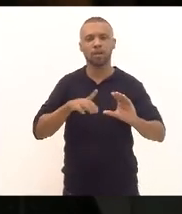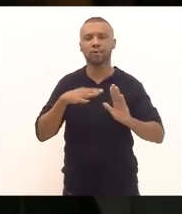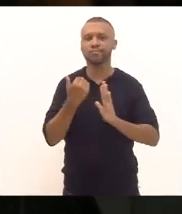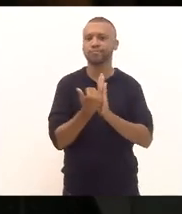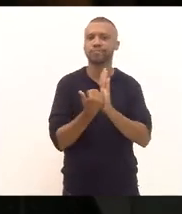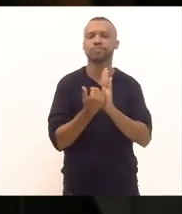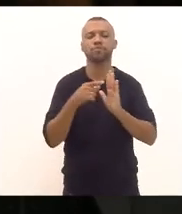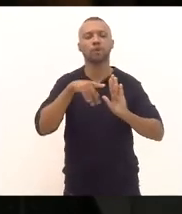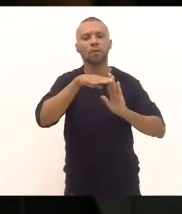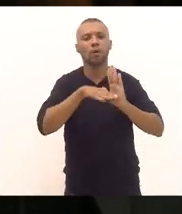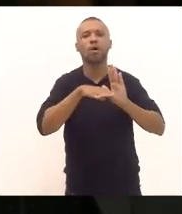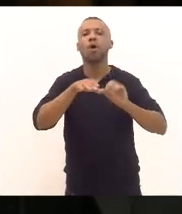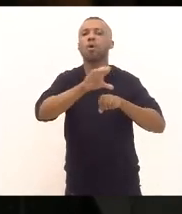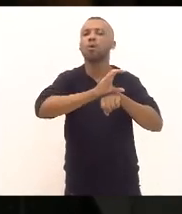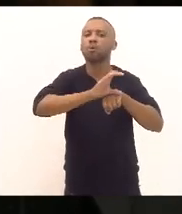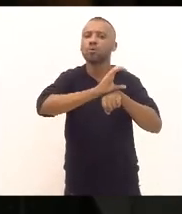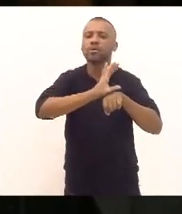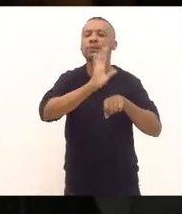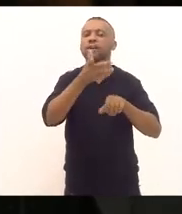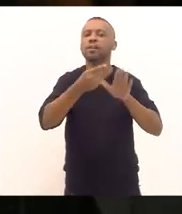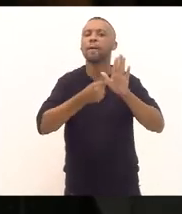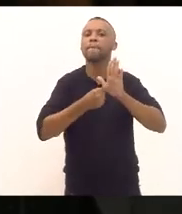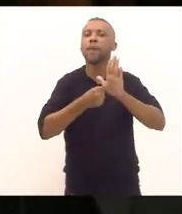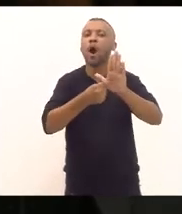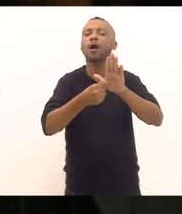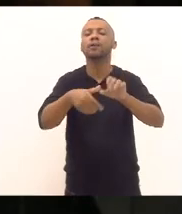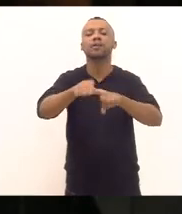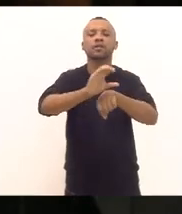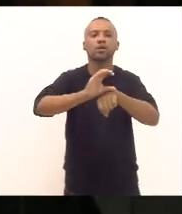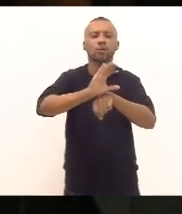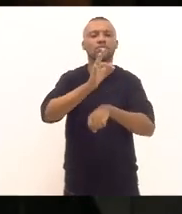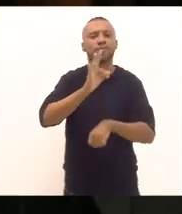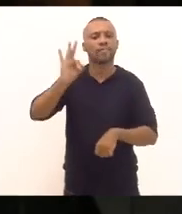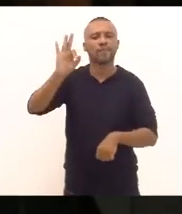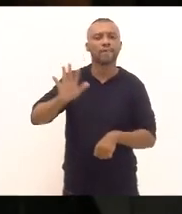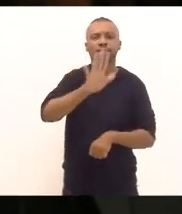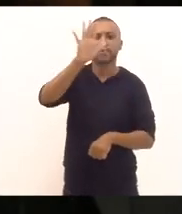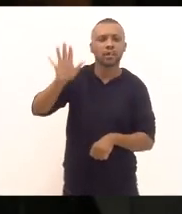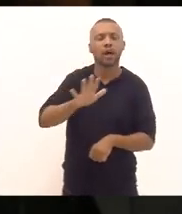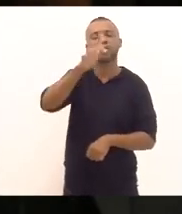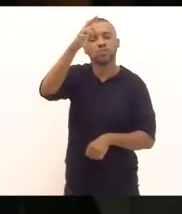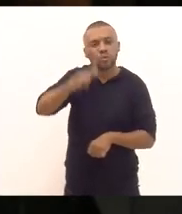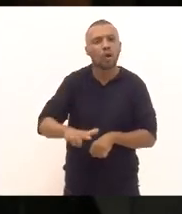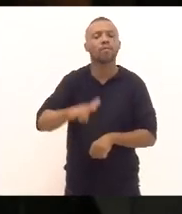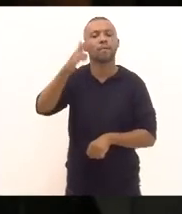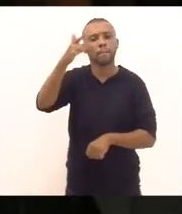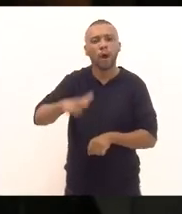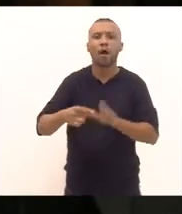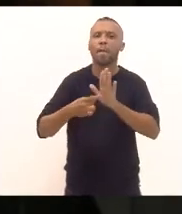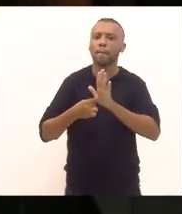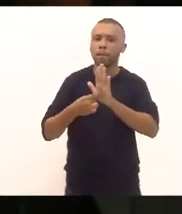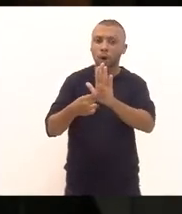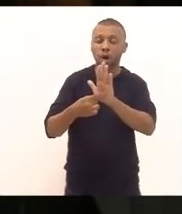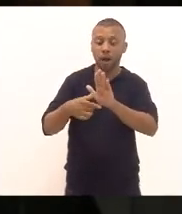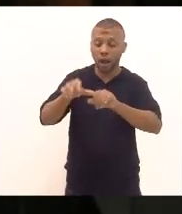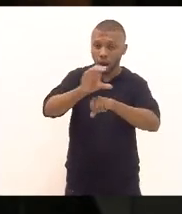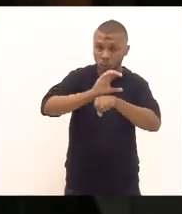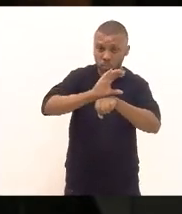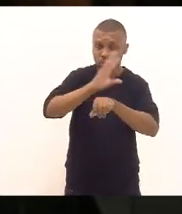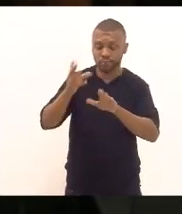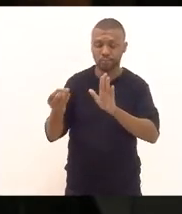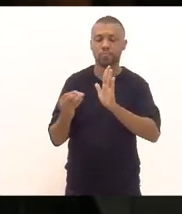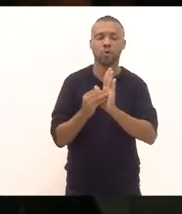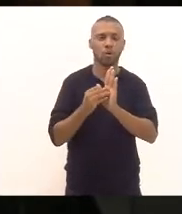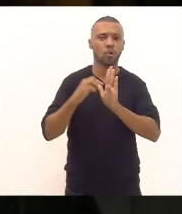tia Ju está insculpido na Constituição Federal o tido recepcionado na construção do estado